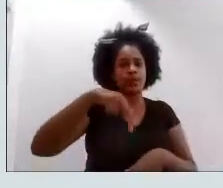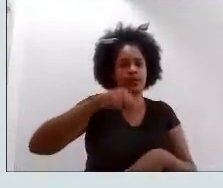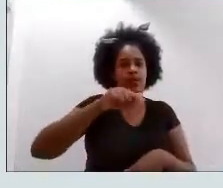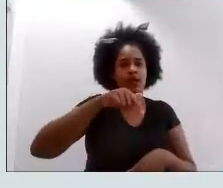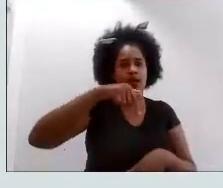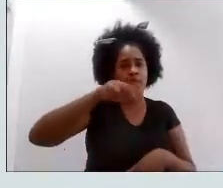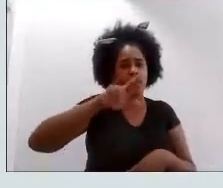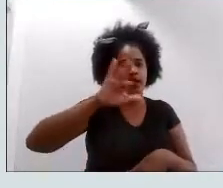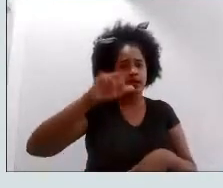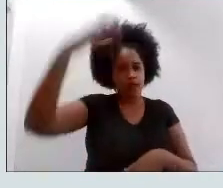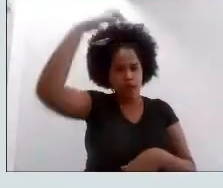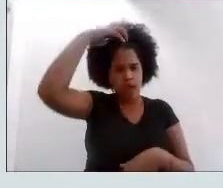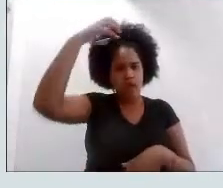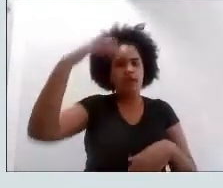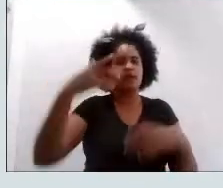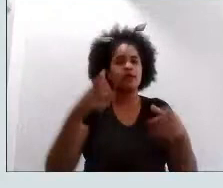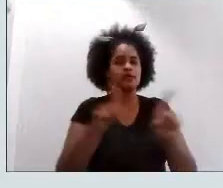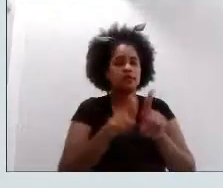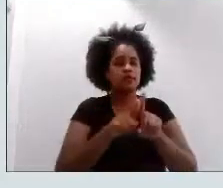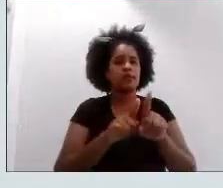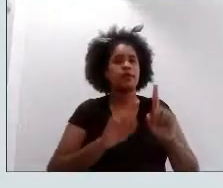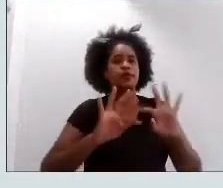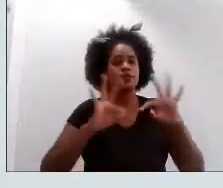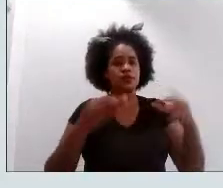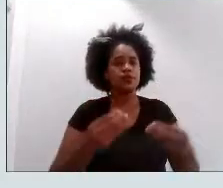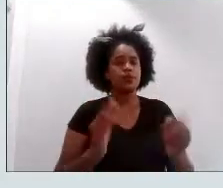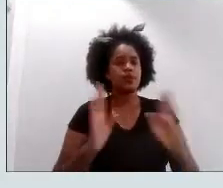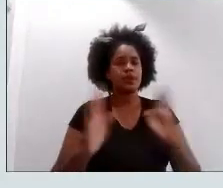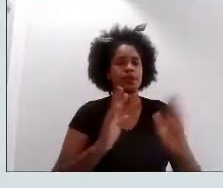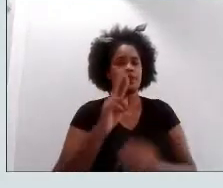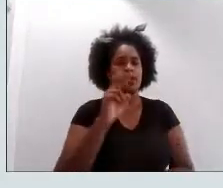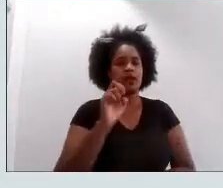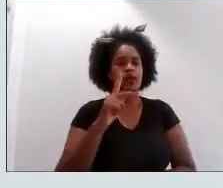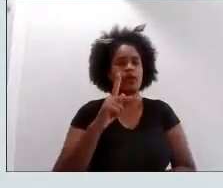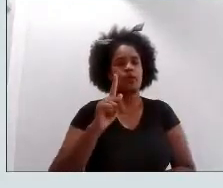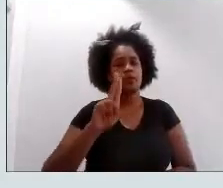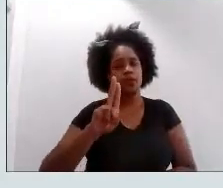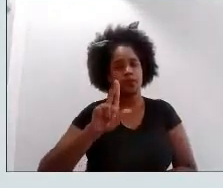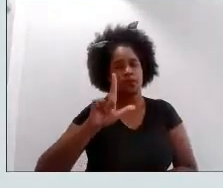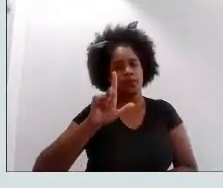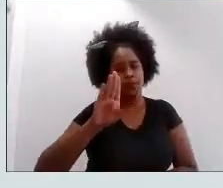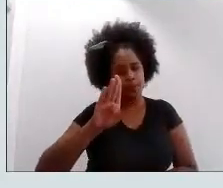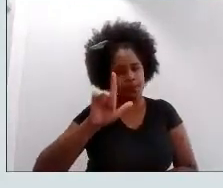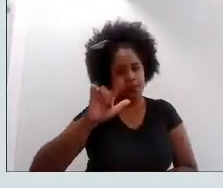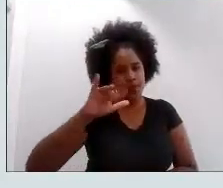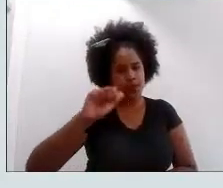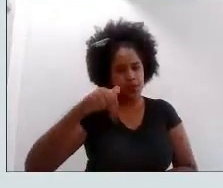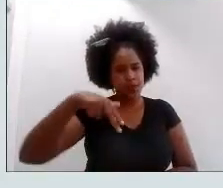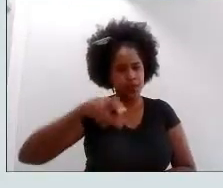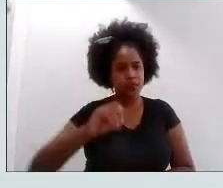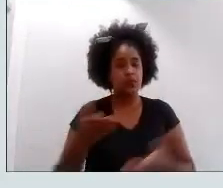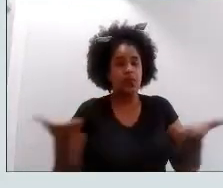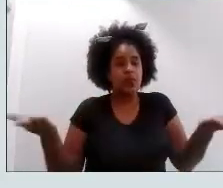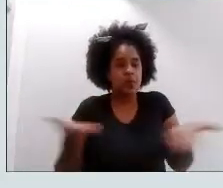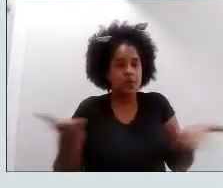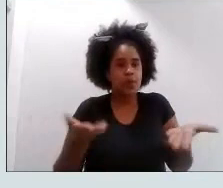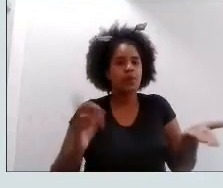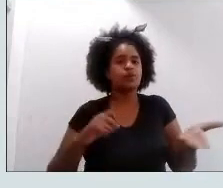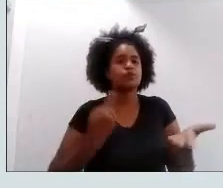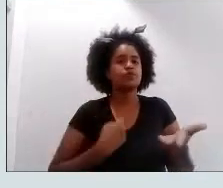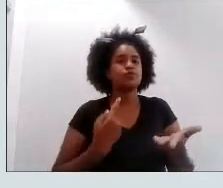período republicano. E no encontro de hoje, nós vamos ver, então, o período